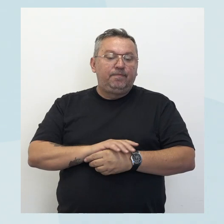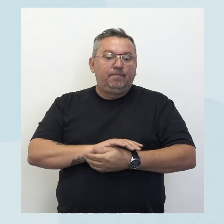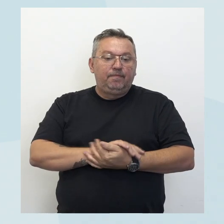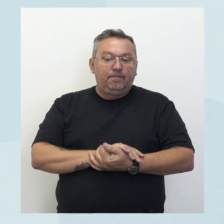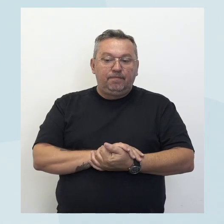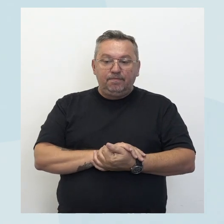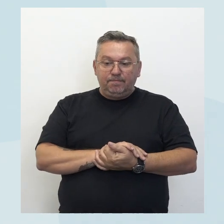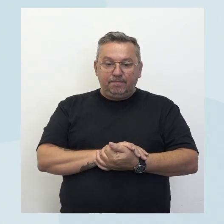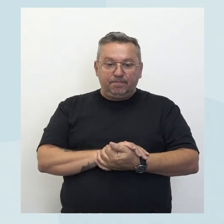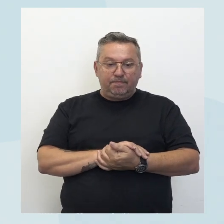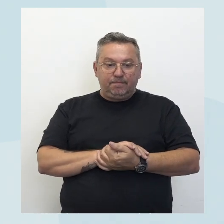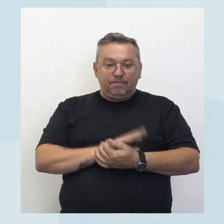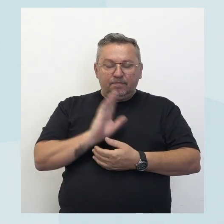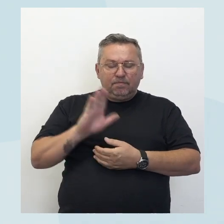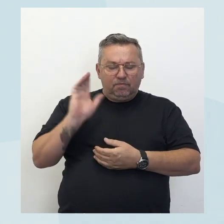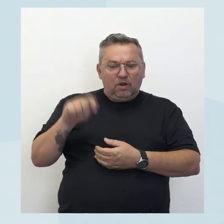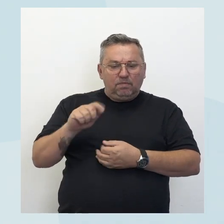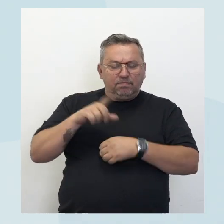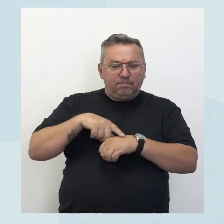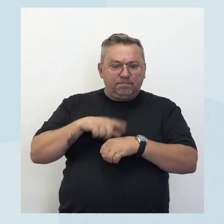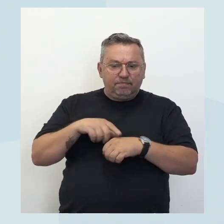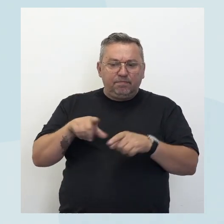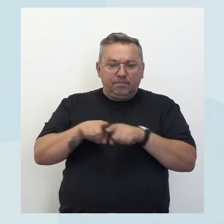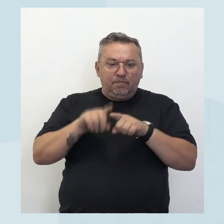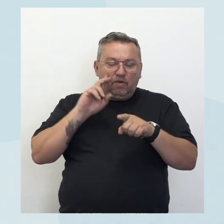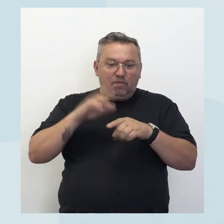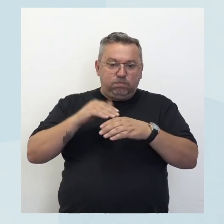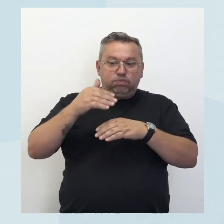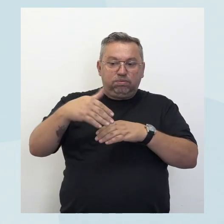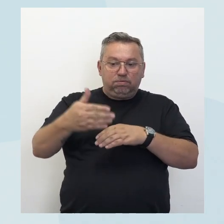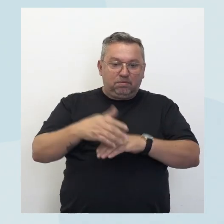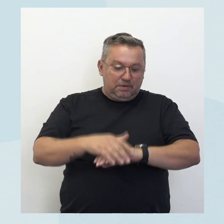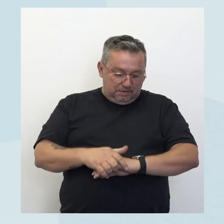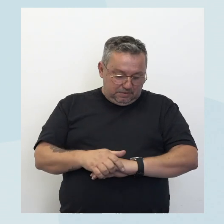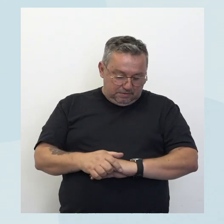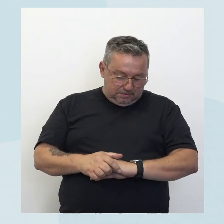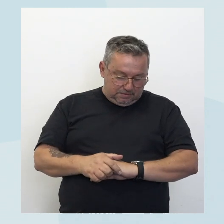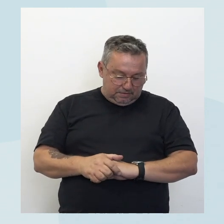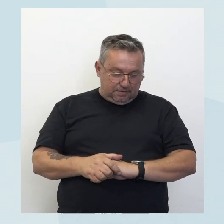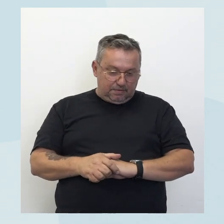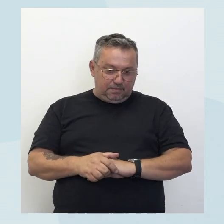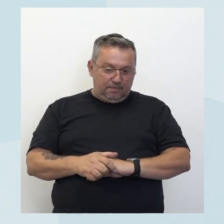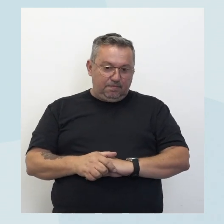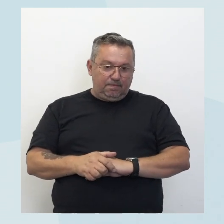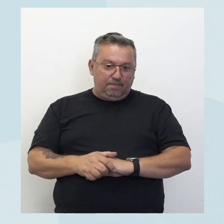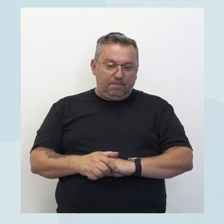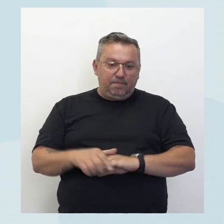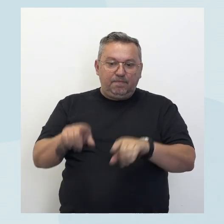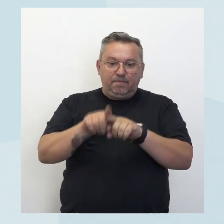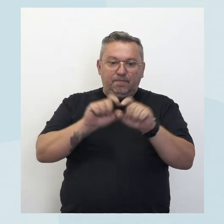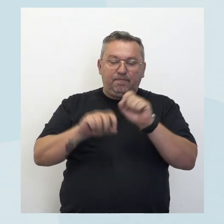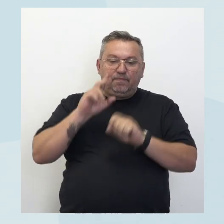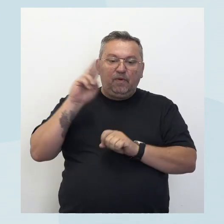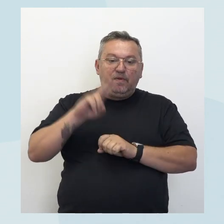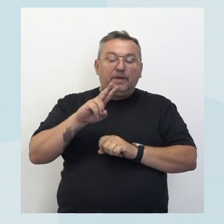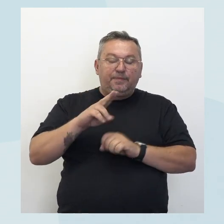Tudo bem? Acho que já deu, né? Acho que já deu. Então, podemos ir para frente, por favor? Isso. Ó, olha, vamos aqui,